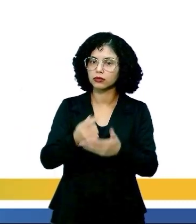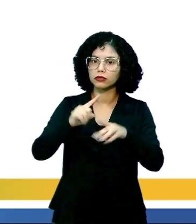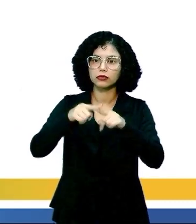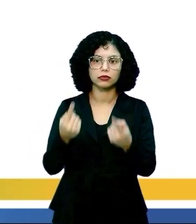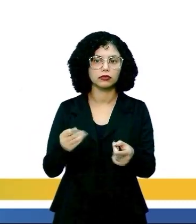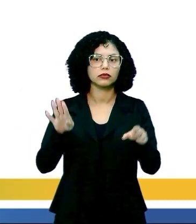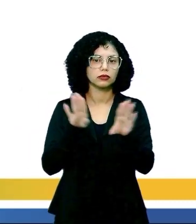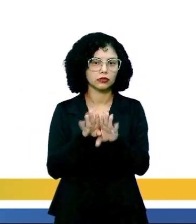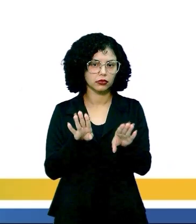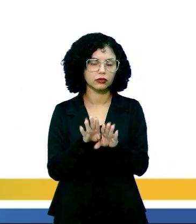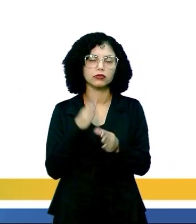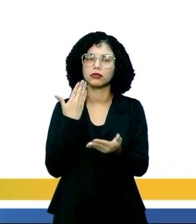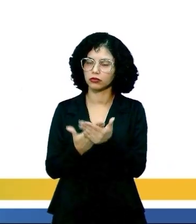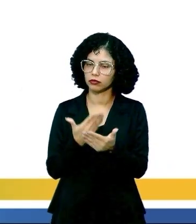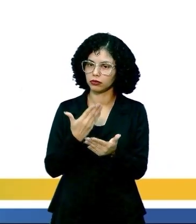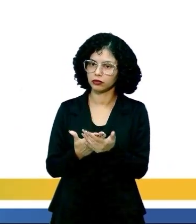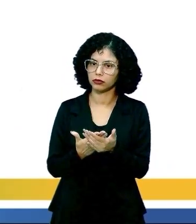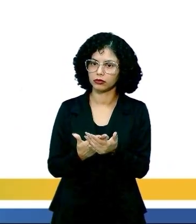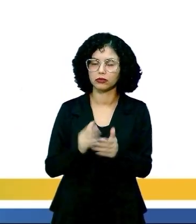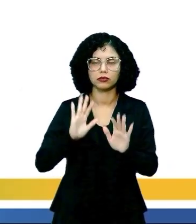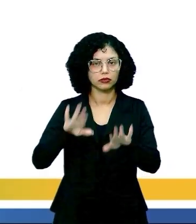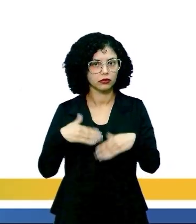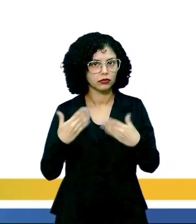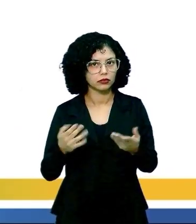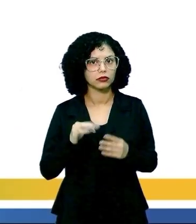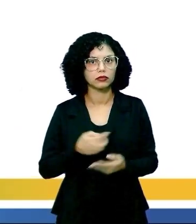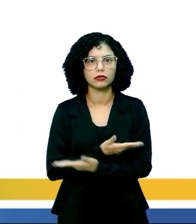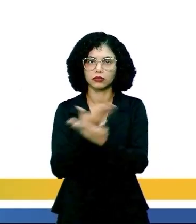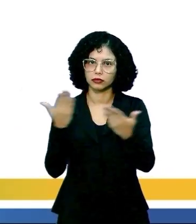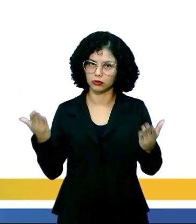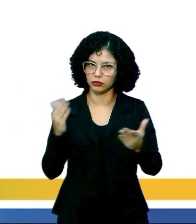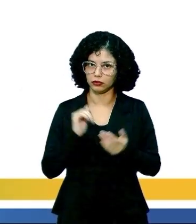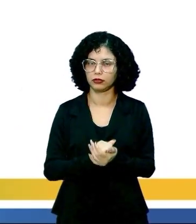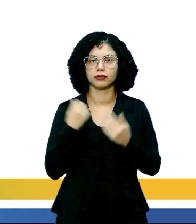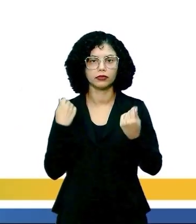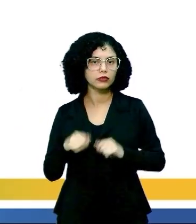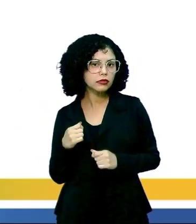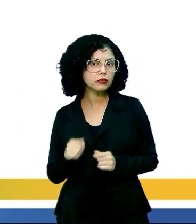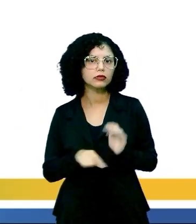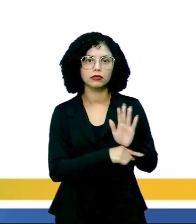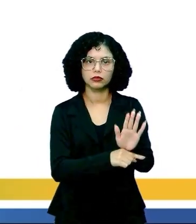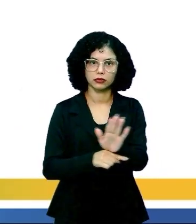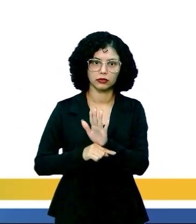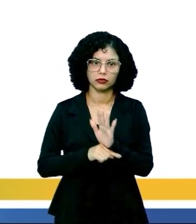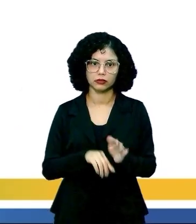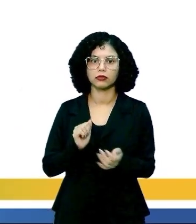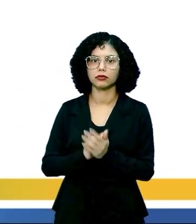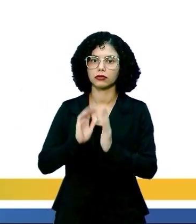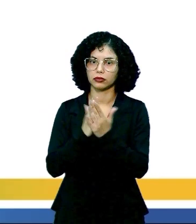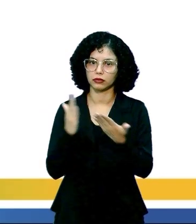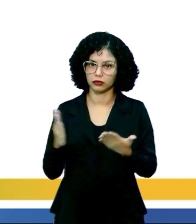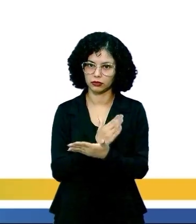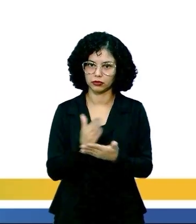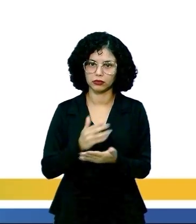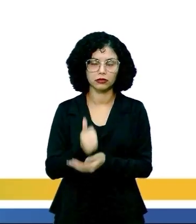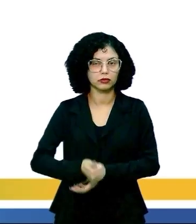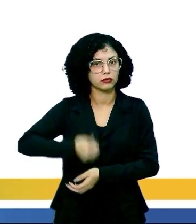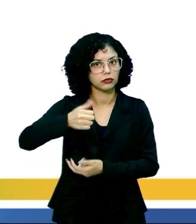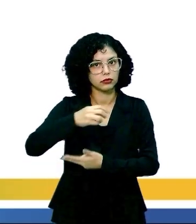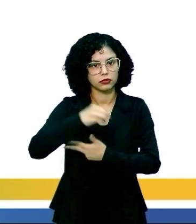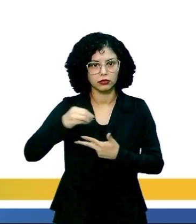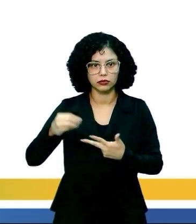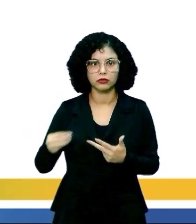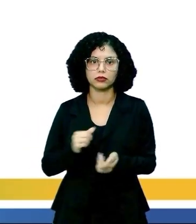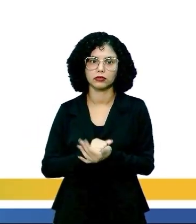é o material de estudo, o qual todos vocês devem dispor. O livro A Prova